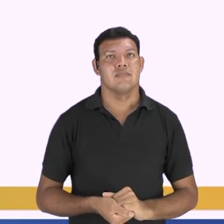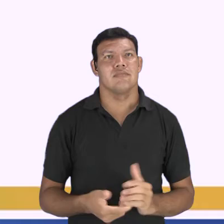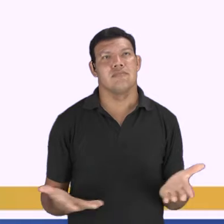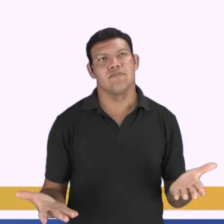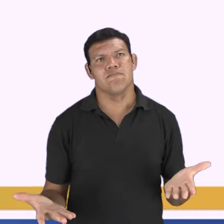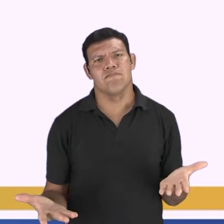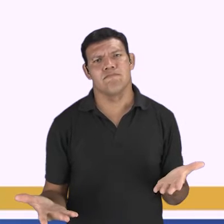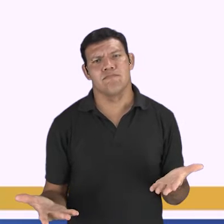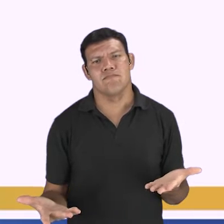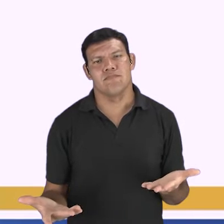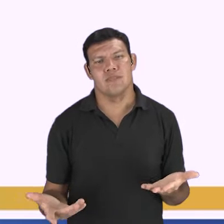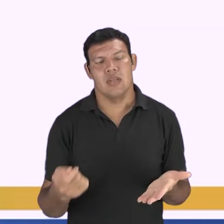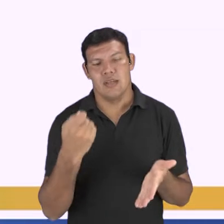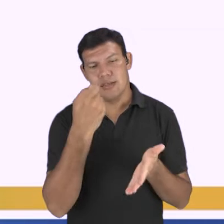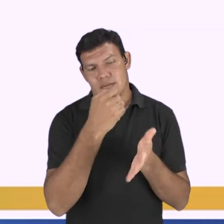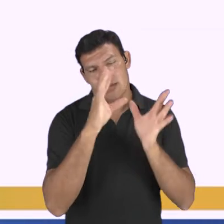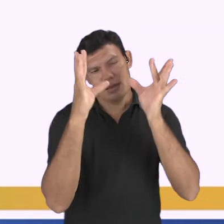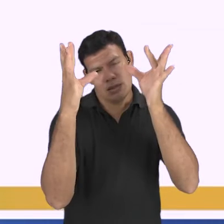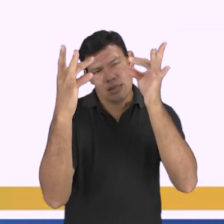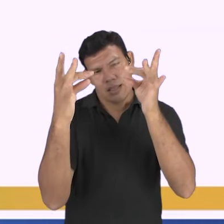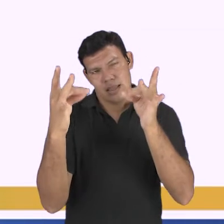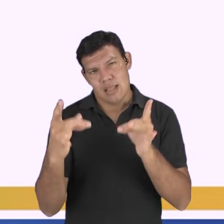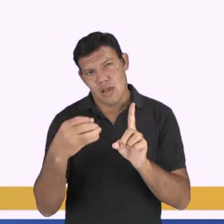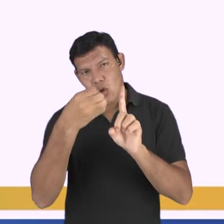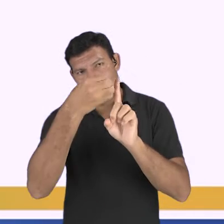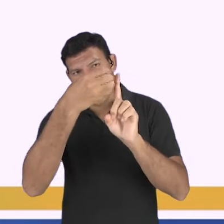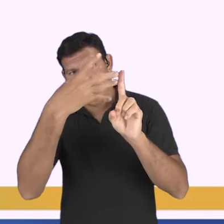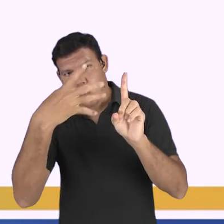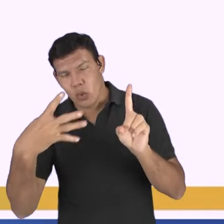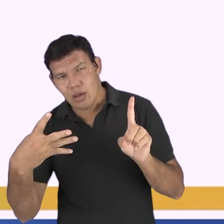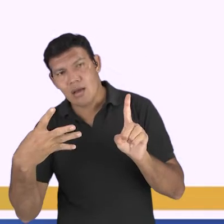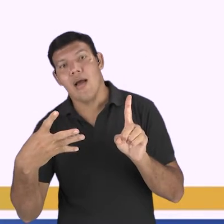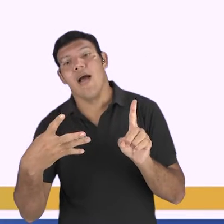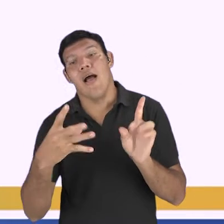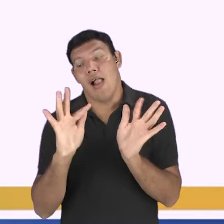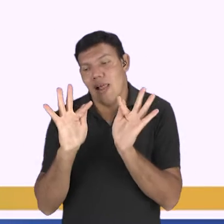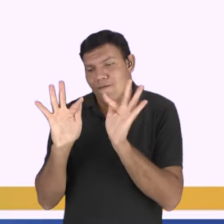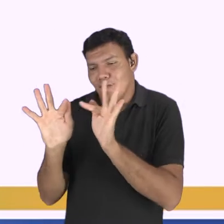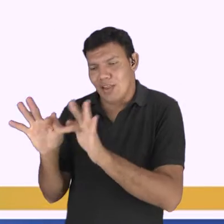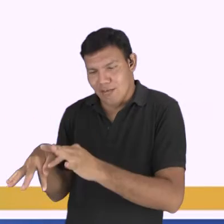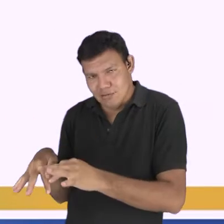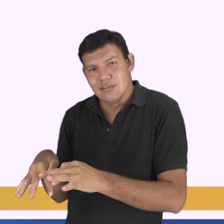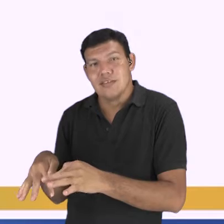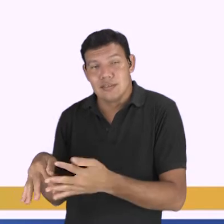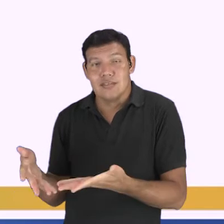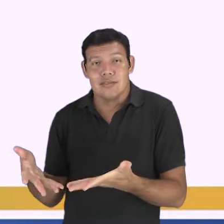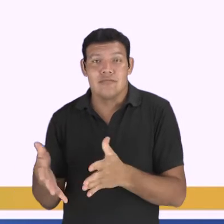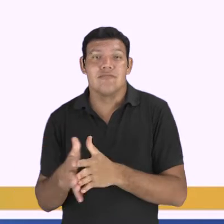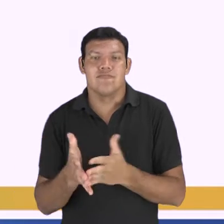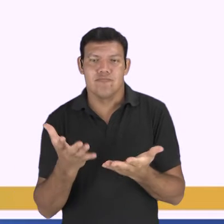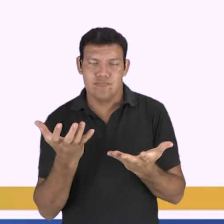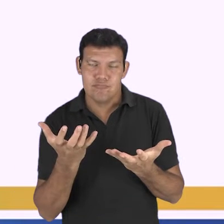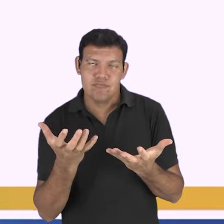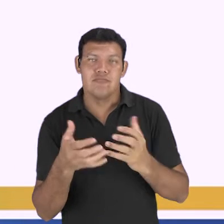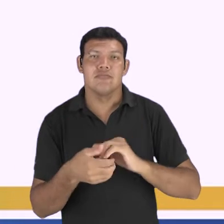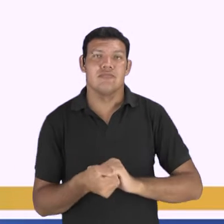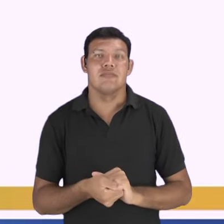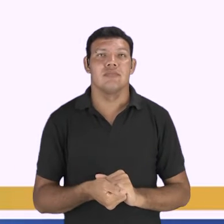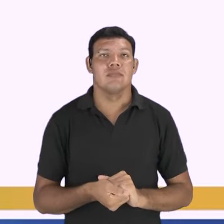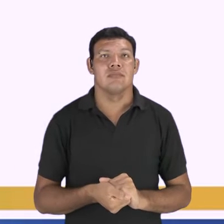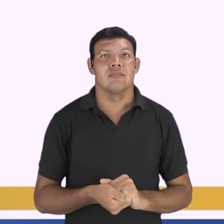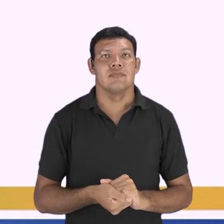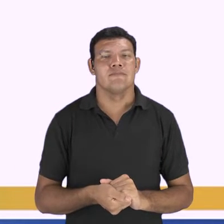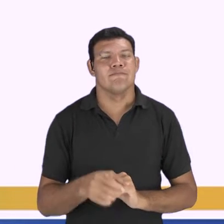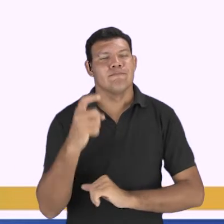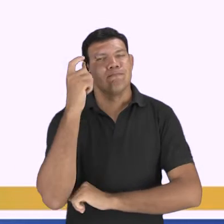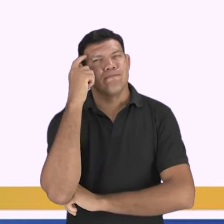ali descrevendo um argumento e de repente eu quero introduzir uma conclusão para esse argumento, tá? Então eu